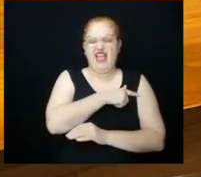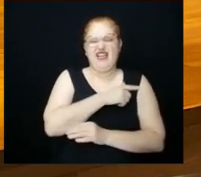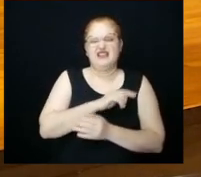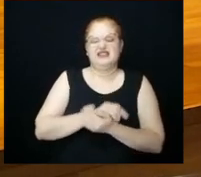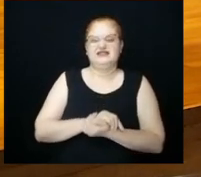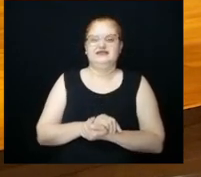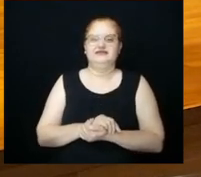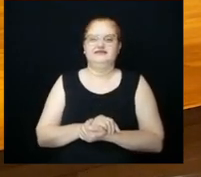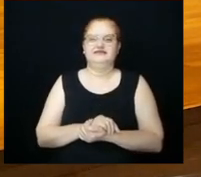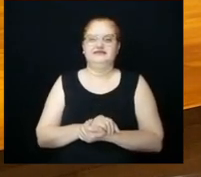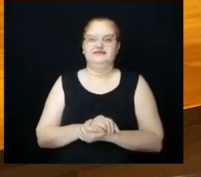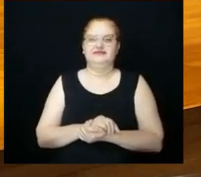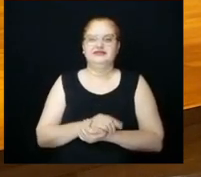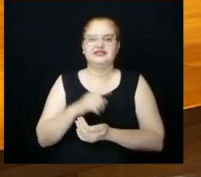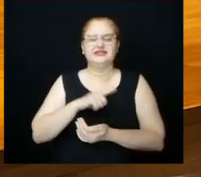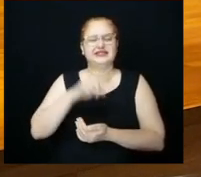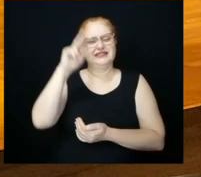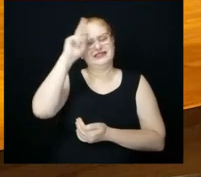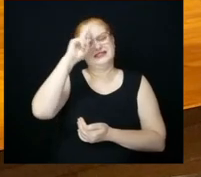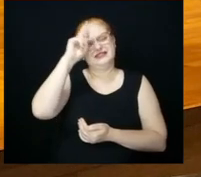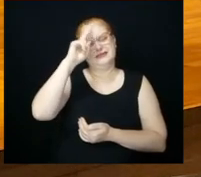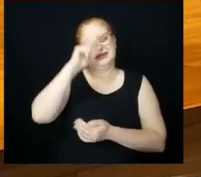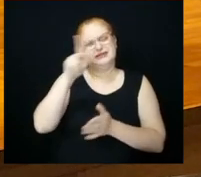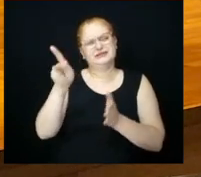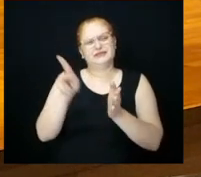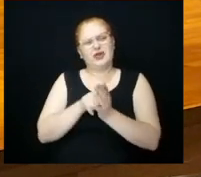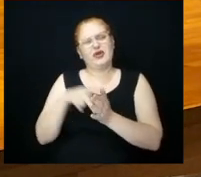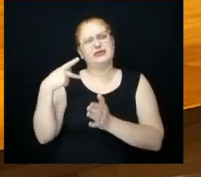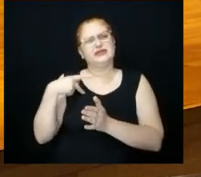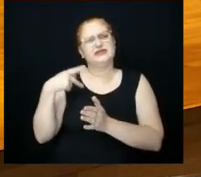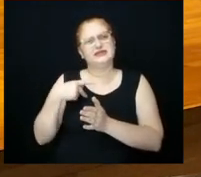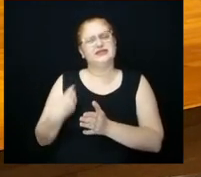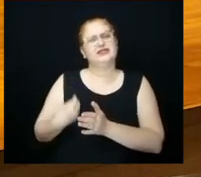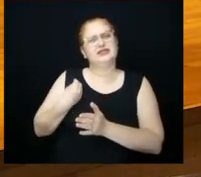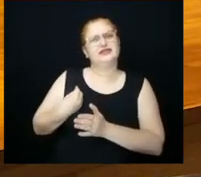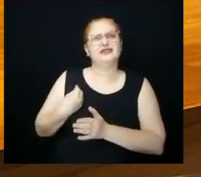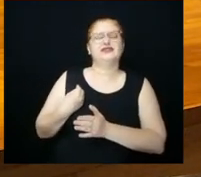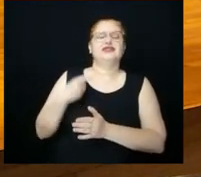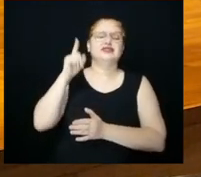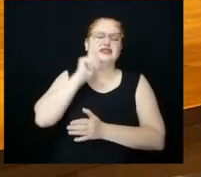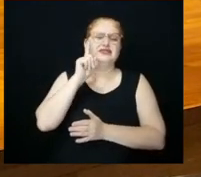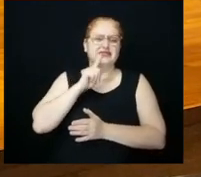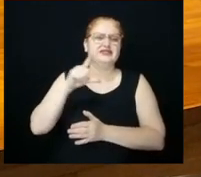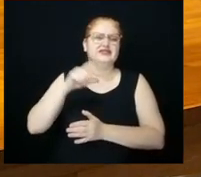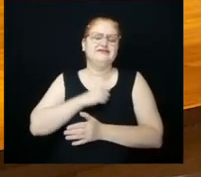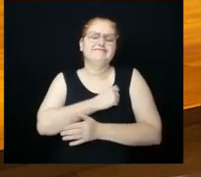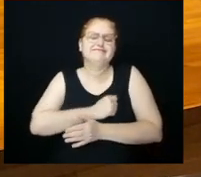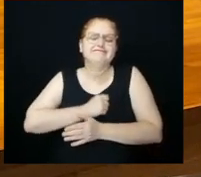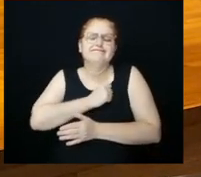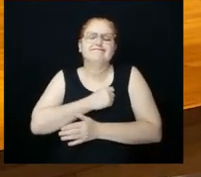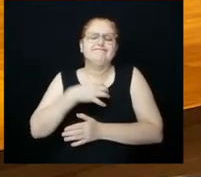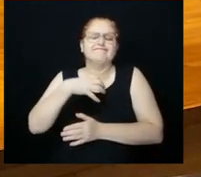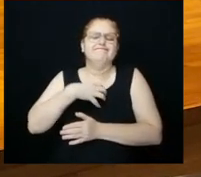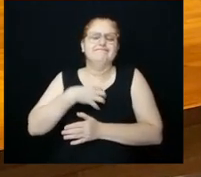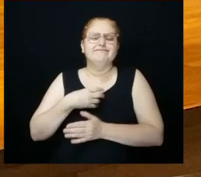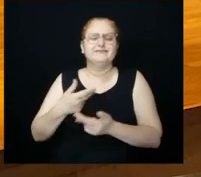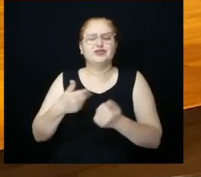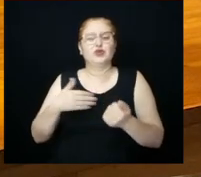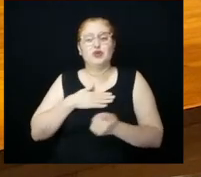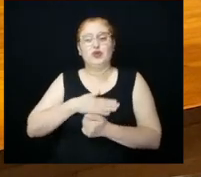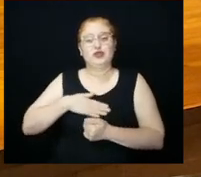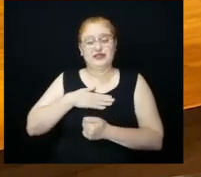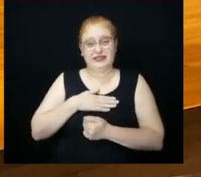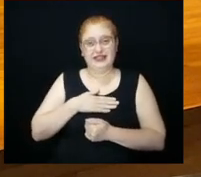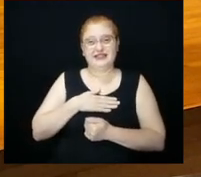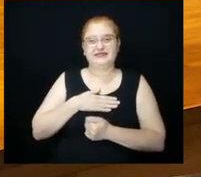leva toda aquela lembrança dela. Quando ela está nos Estados Unidos, ela tem muita saudade, ela tem saudade das coisas que ela gostava, que era, né?